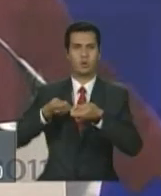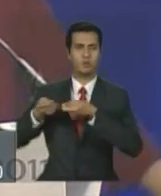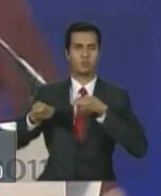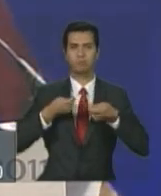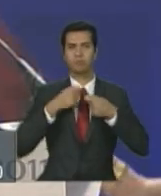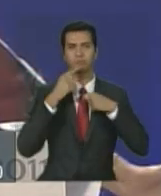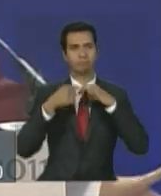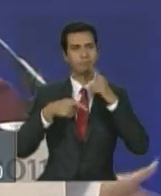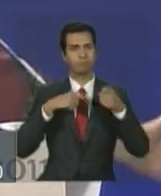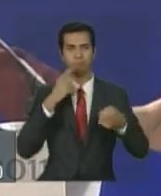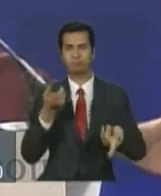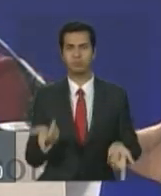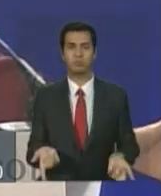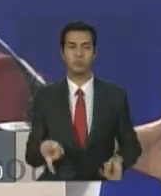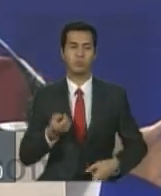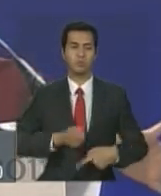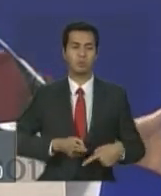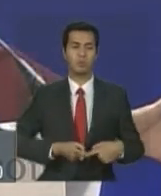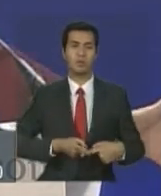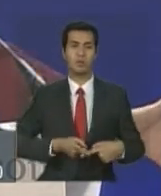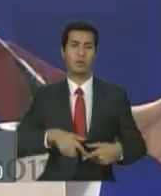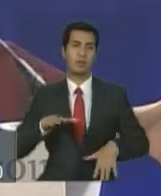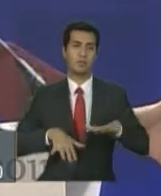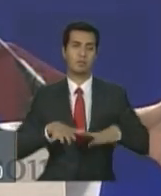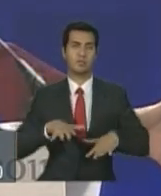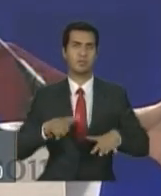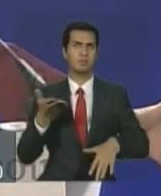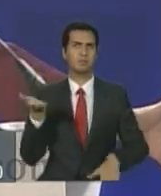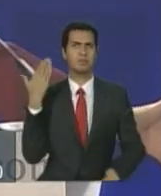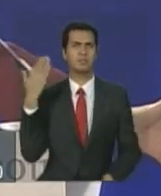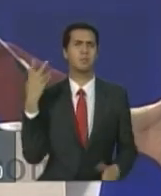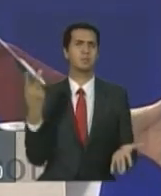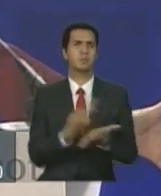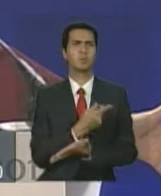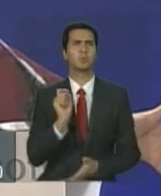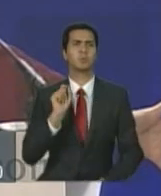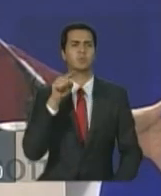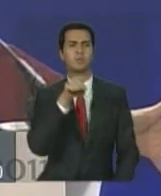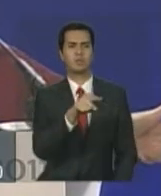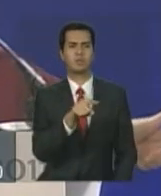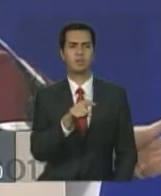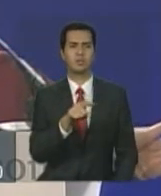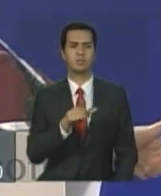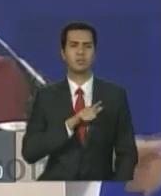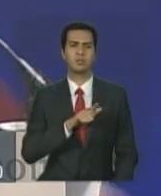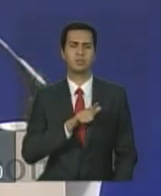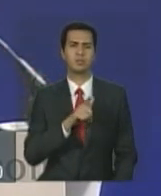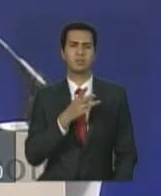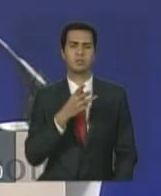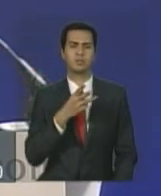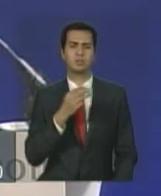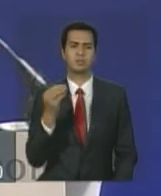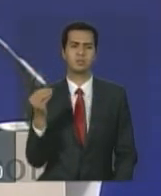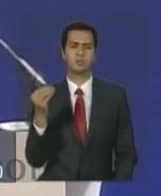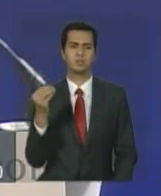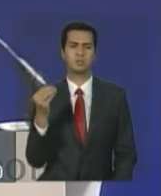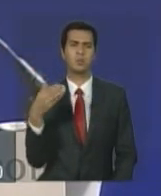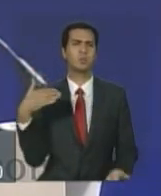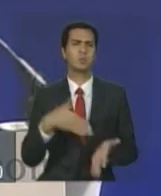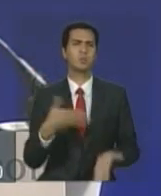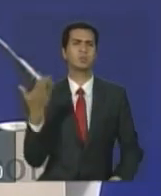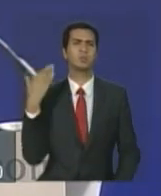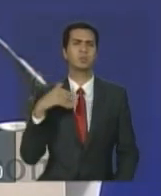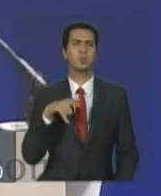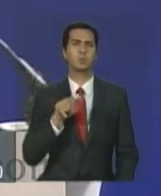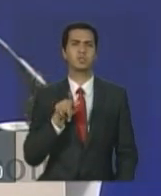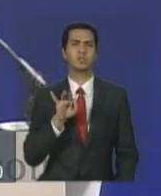hora que eles resolvem despejar 800, a última vez foi 800 milhões? Bi? 300? Quanto foi o último